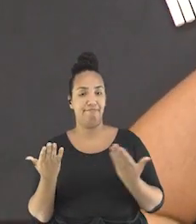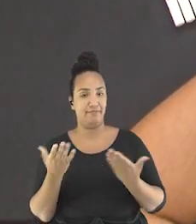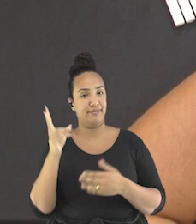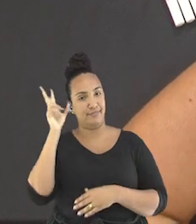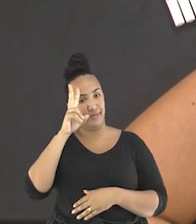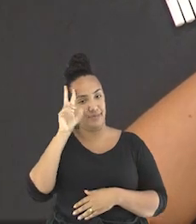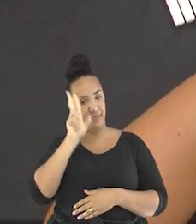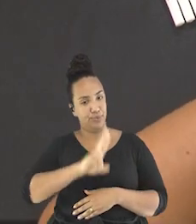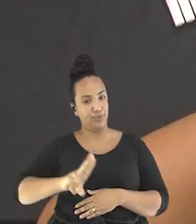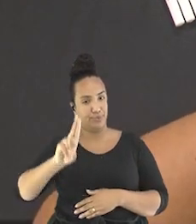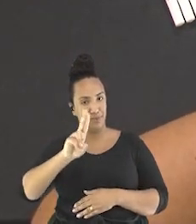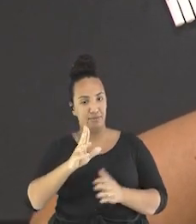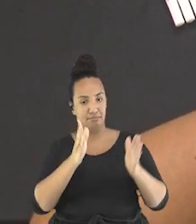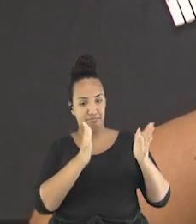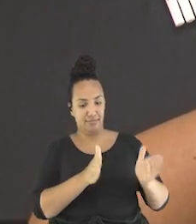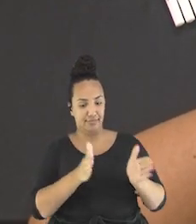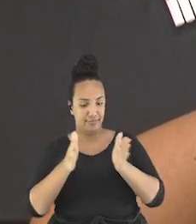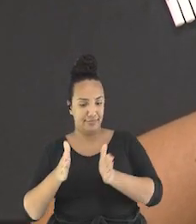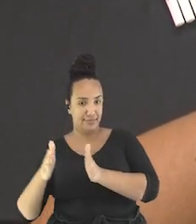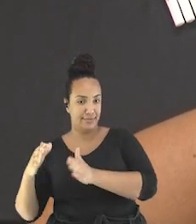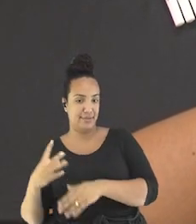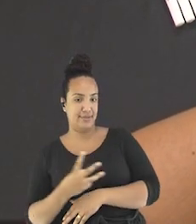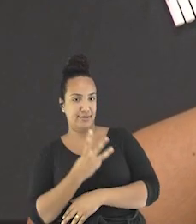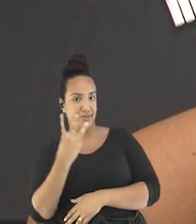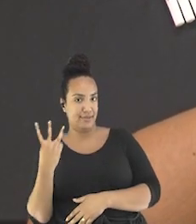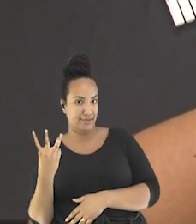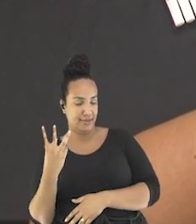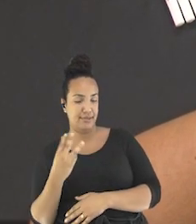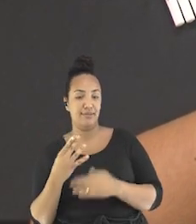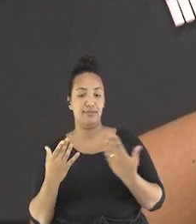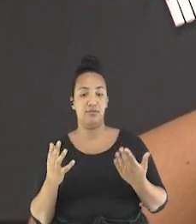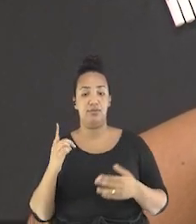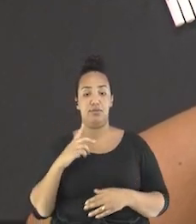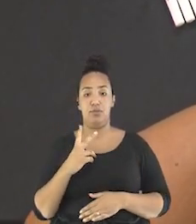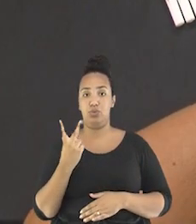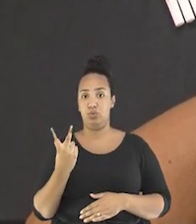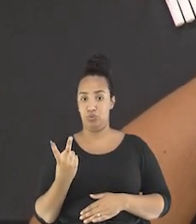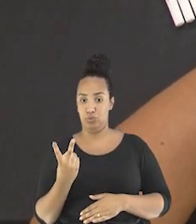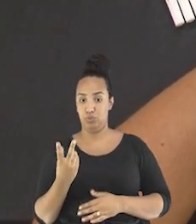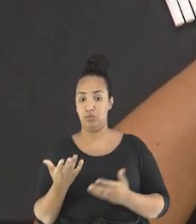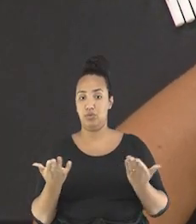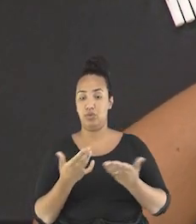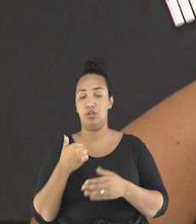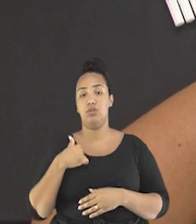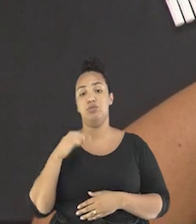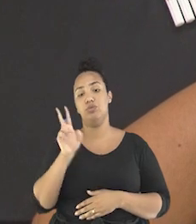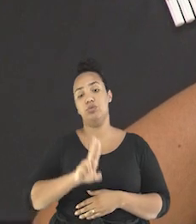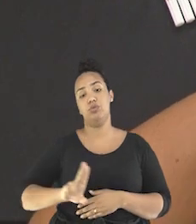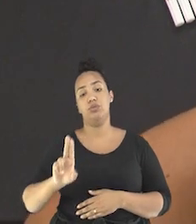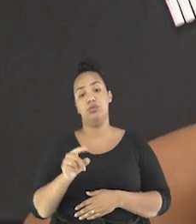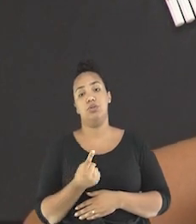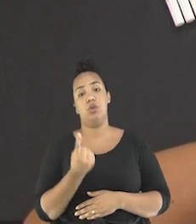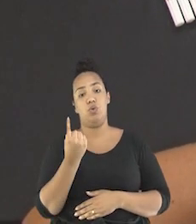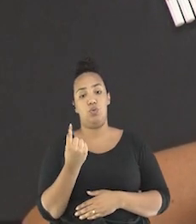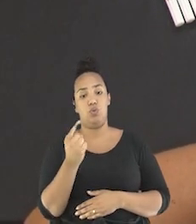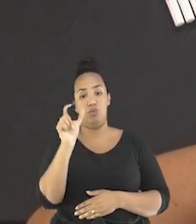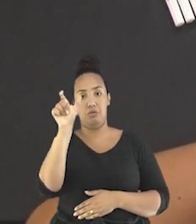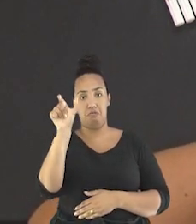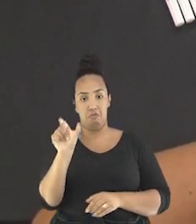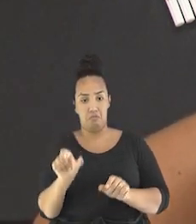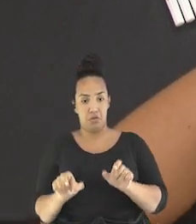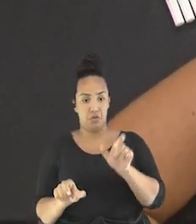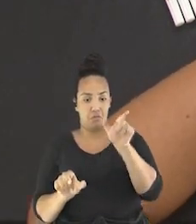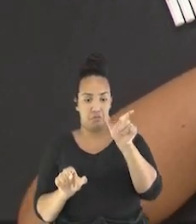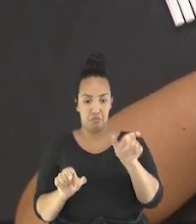nós utilizamos no início da aula. Lembra que a gente dividiu em 3? Pois sobrou mais 2 partes. A gente vai usar